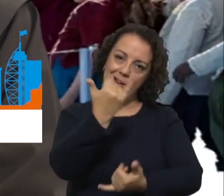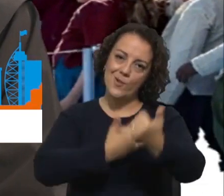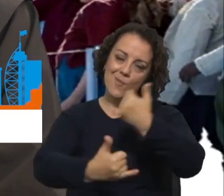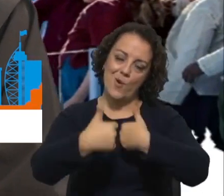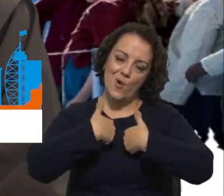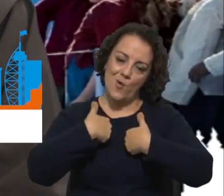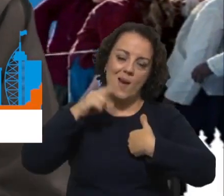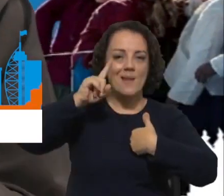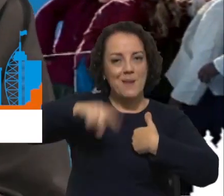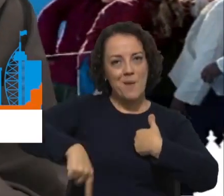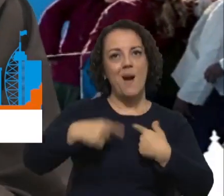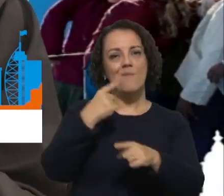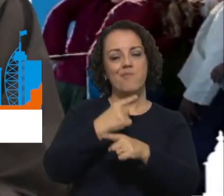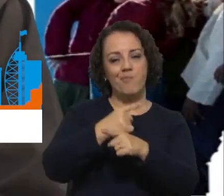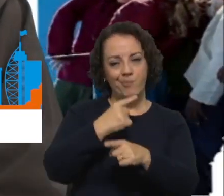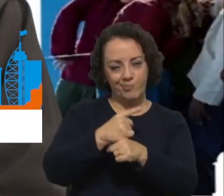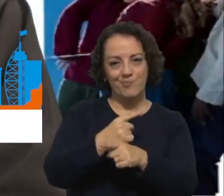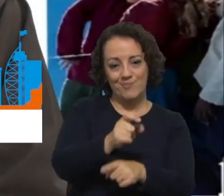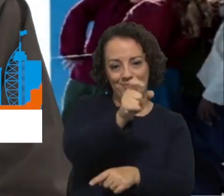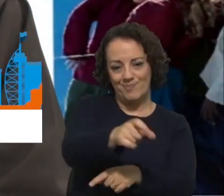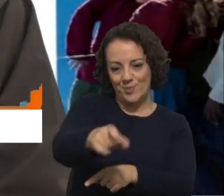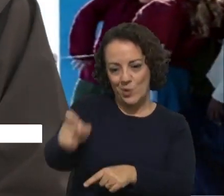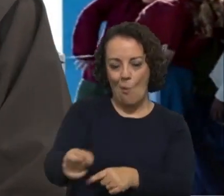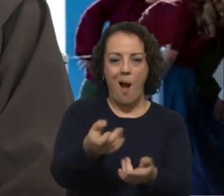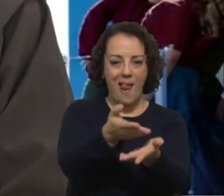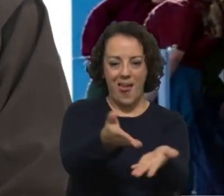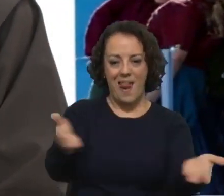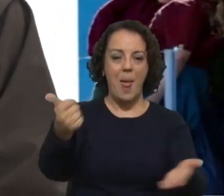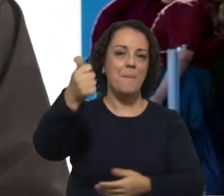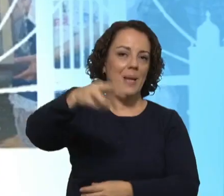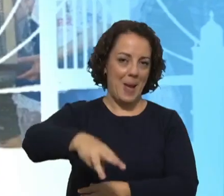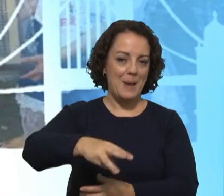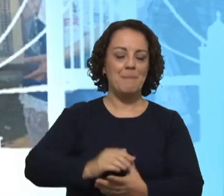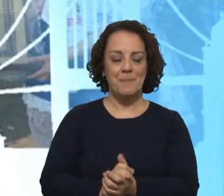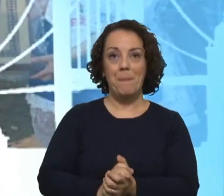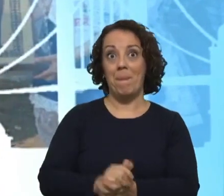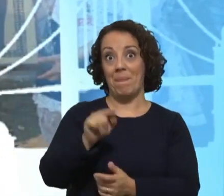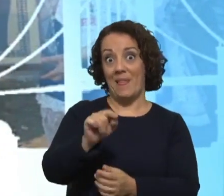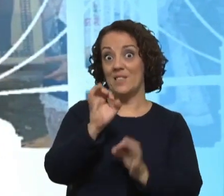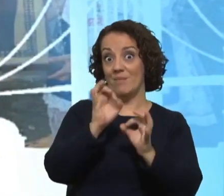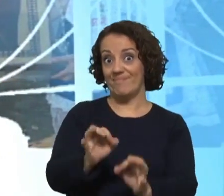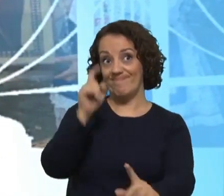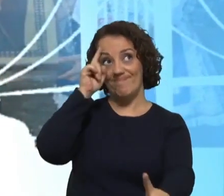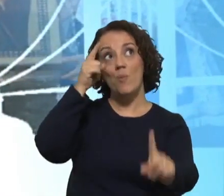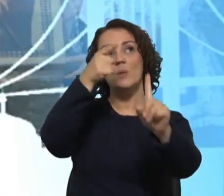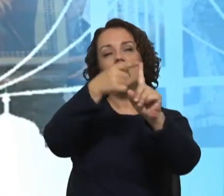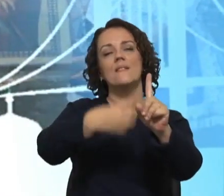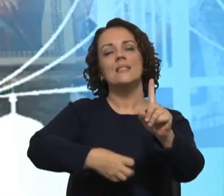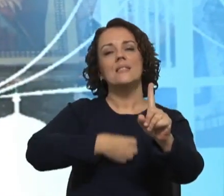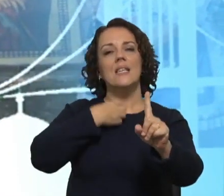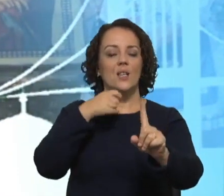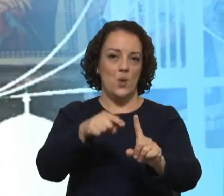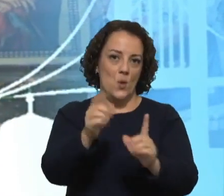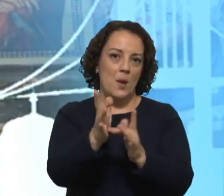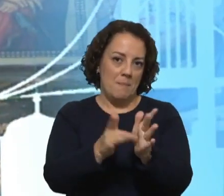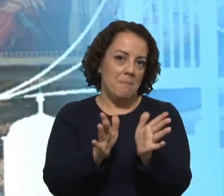a ocupar o lugar das tais figuras centrais de Belém. E esse deve ser o verdadeiro alcance do presépio.